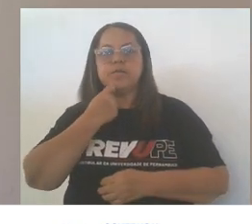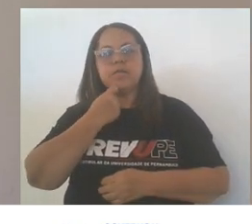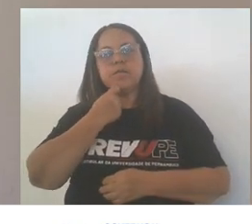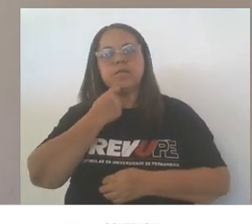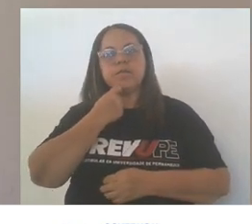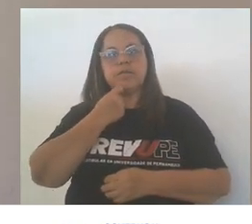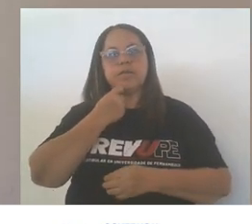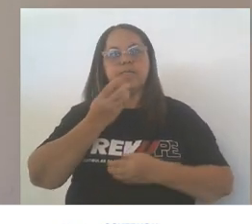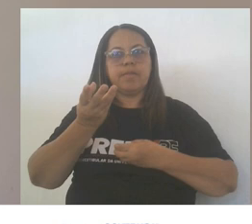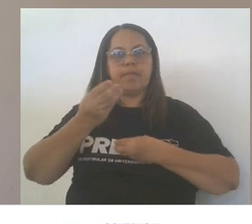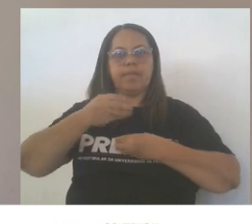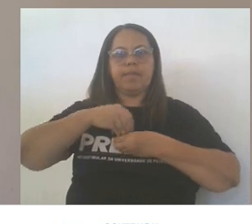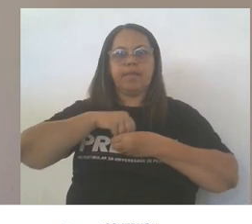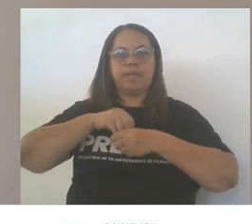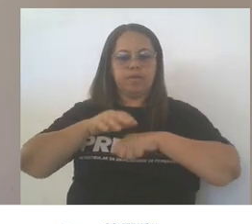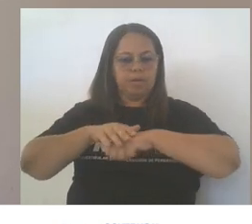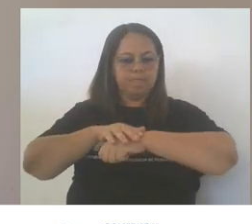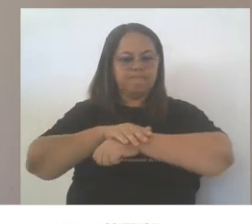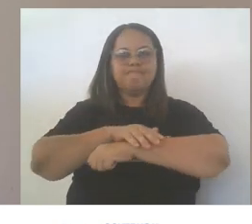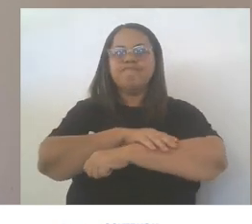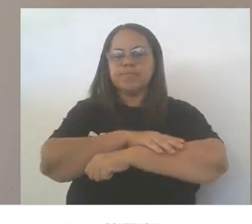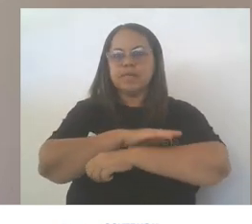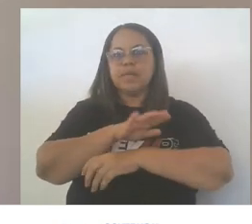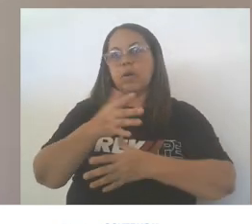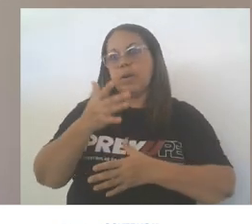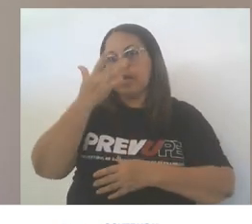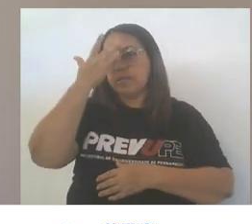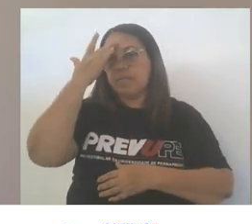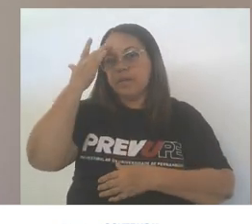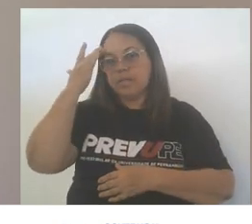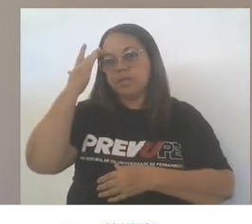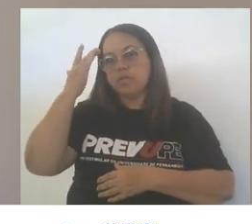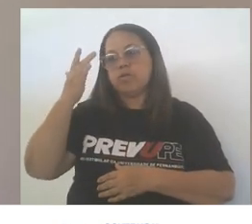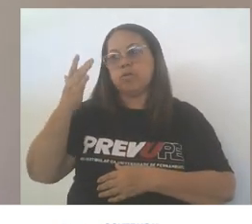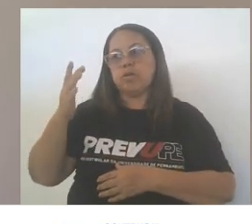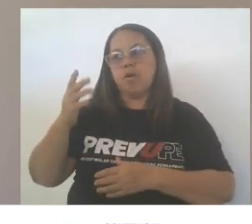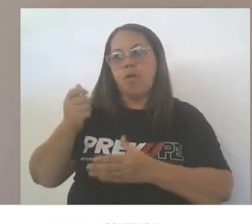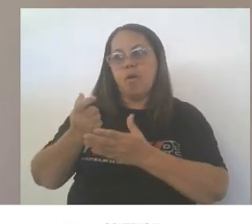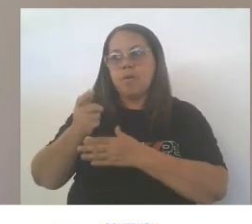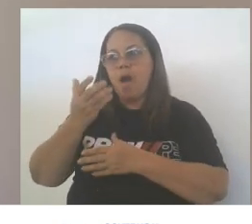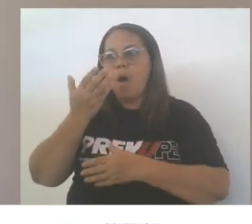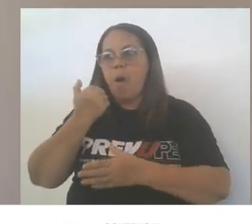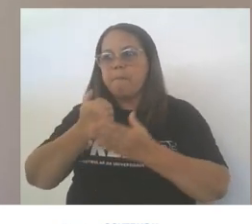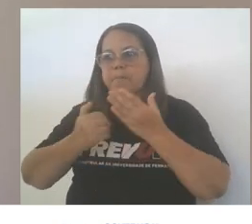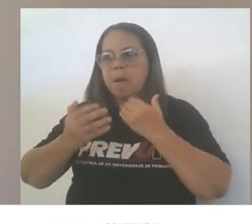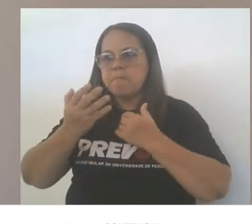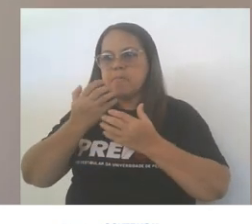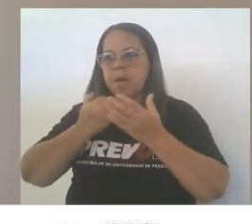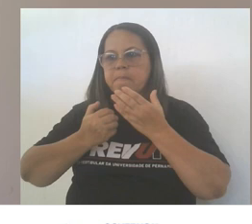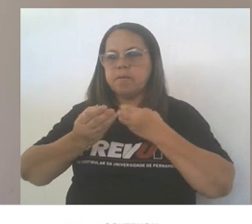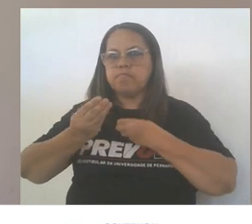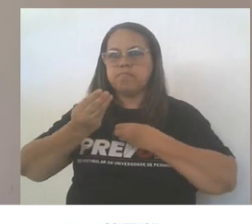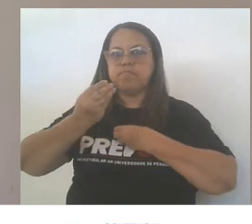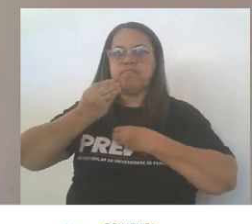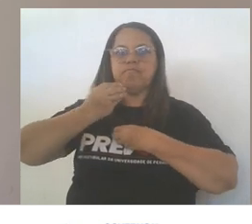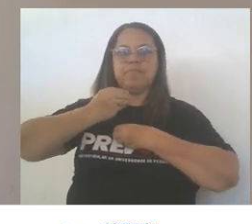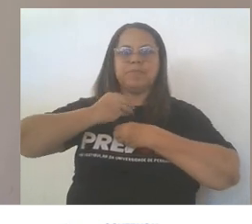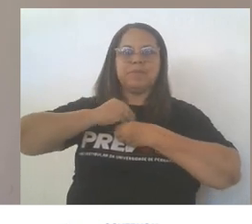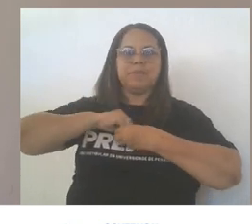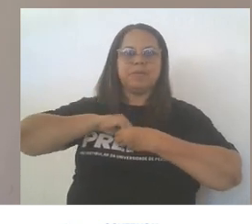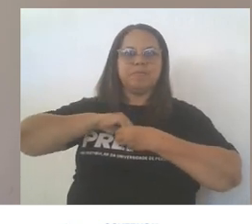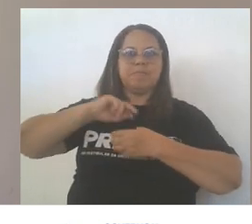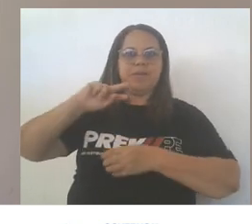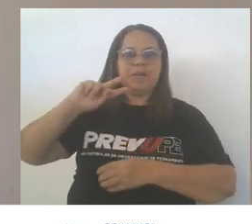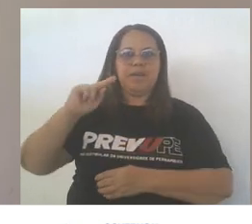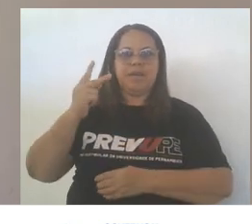o acumulam em seus tecidos. Quando os seres humanos consomem esses peixes contaminados, o mercúrio é transferido para